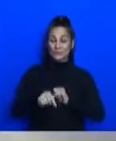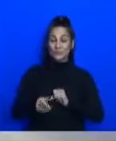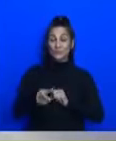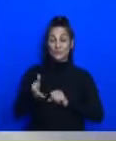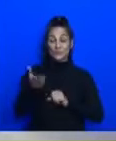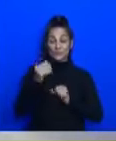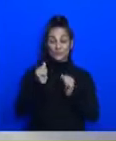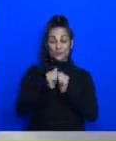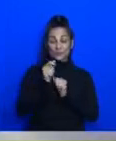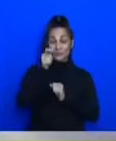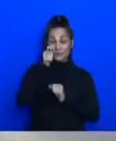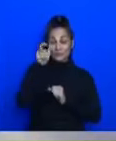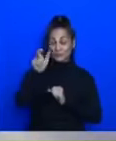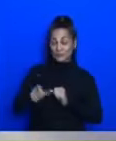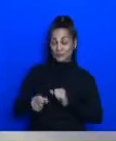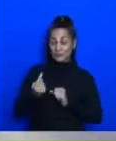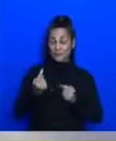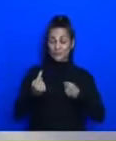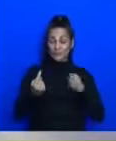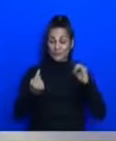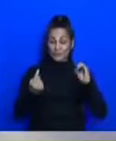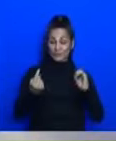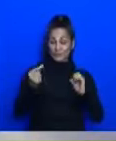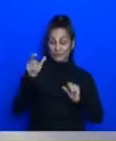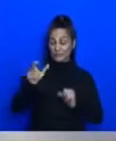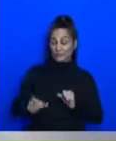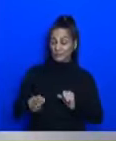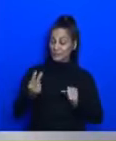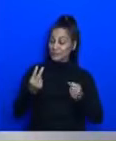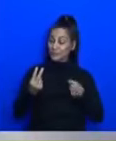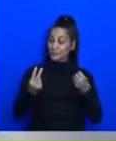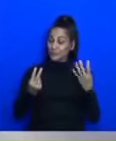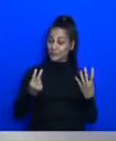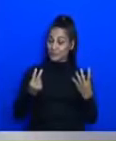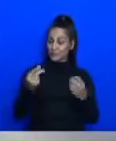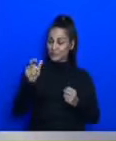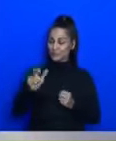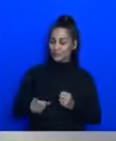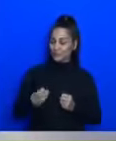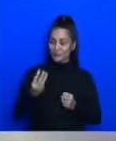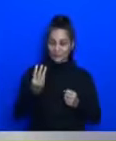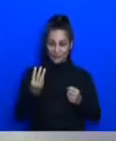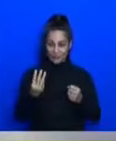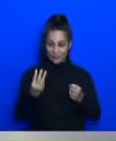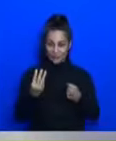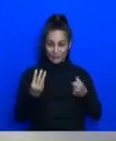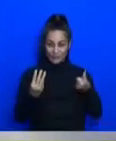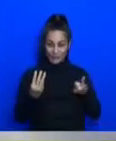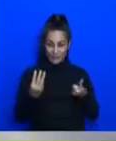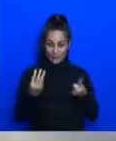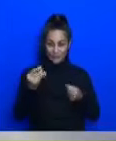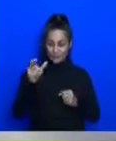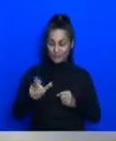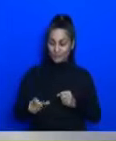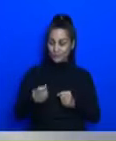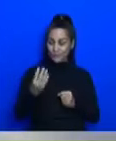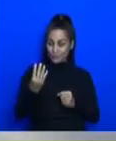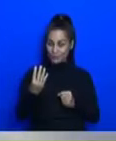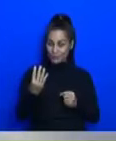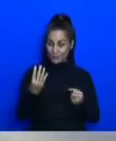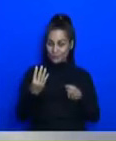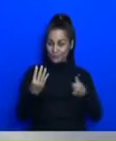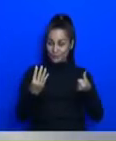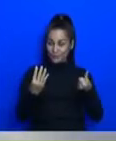Na coluna 1, 0. Coluna 2, 4. Coluna 3, 6. Coluna